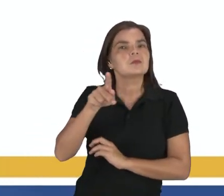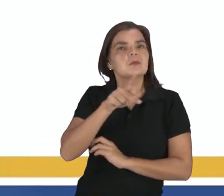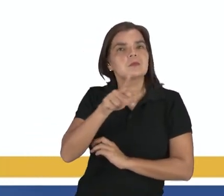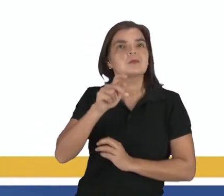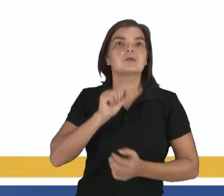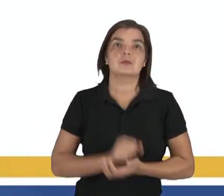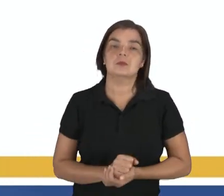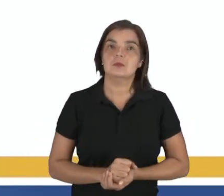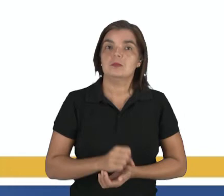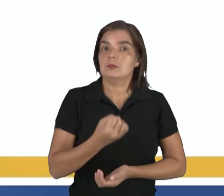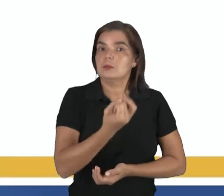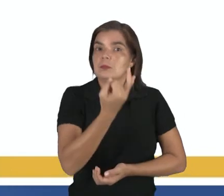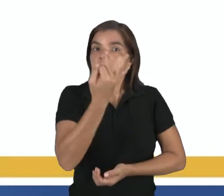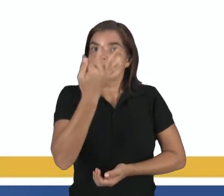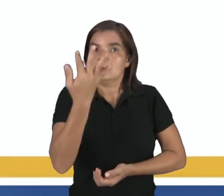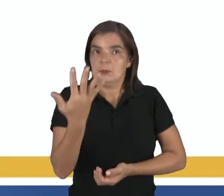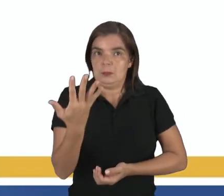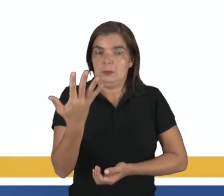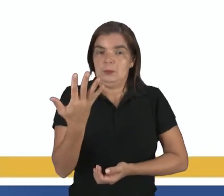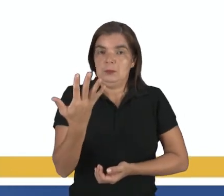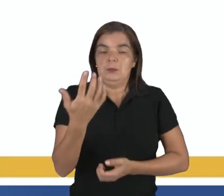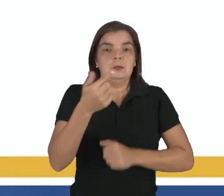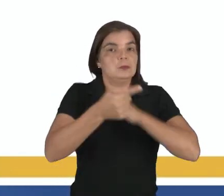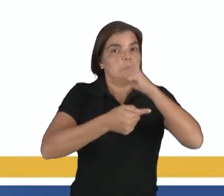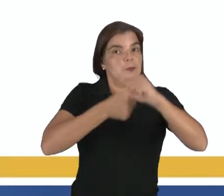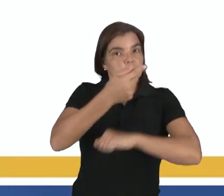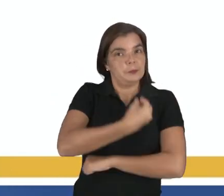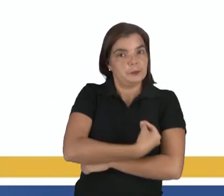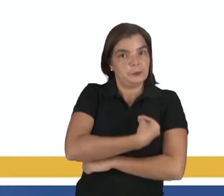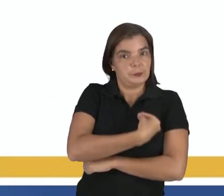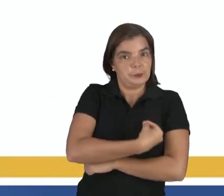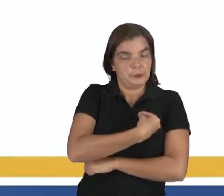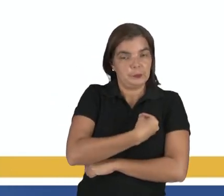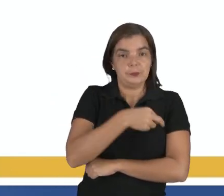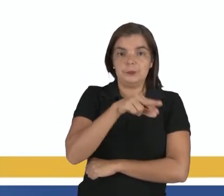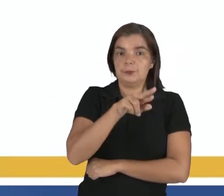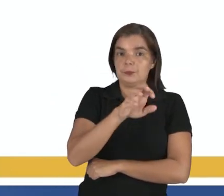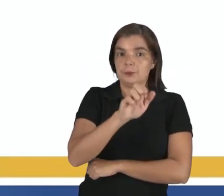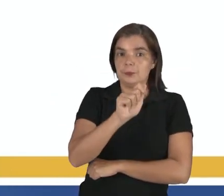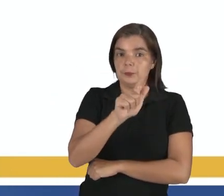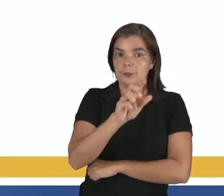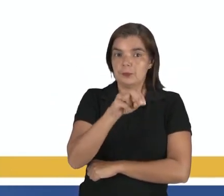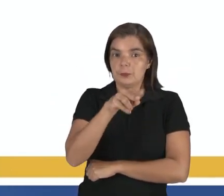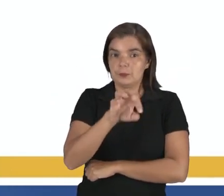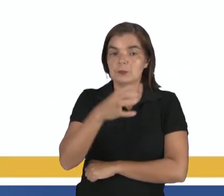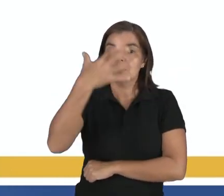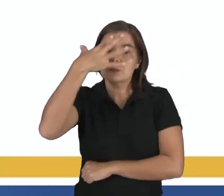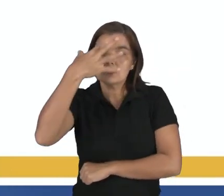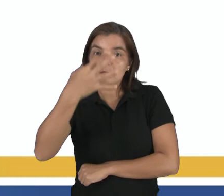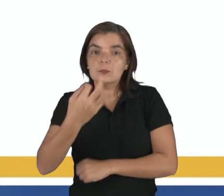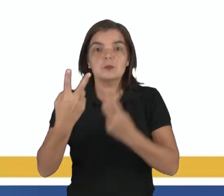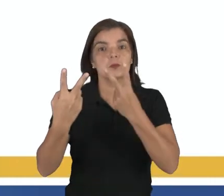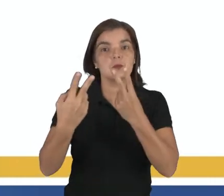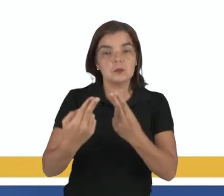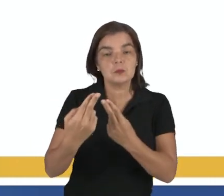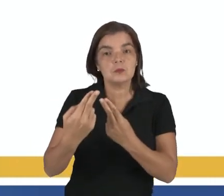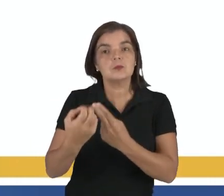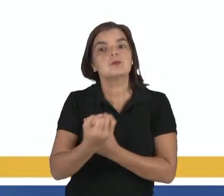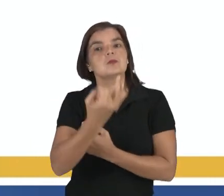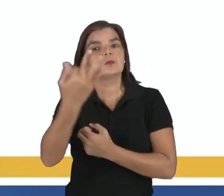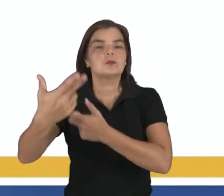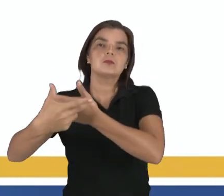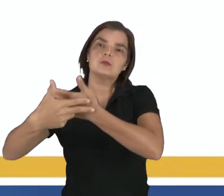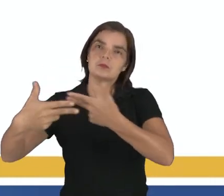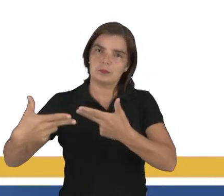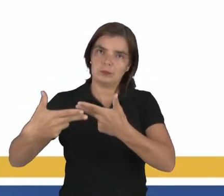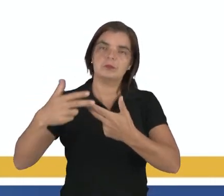professora? Se a quantidade de átomos presente no lado dos reagentes é exatamente igual à